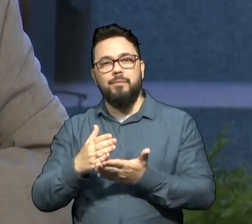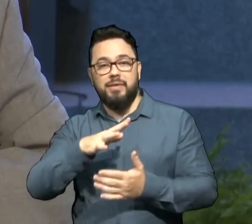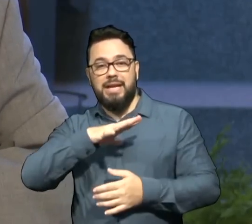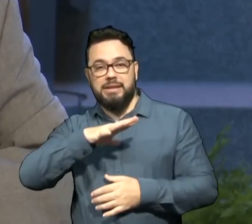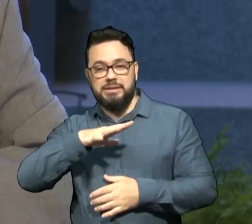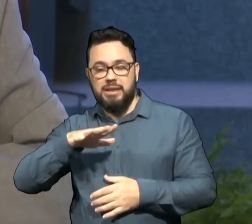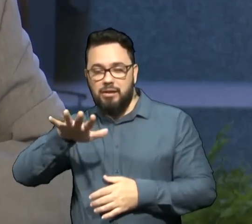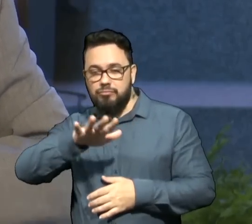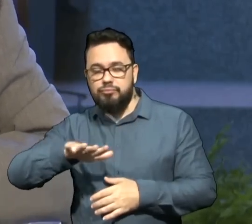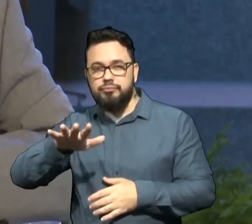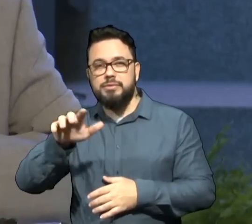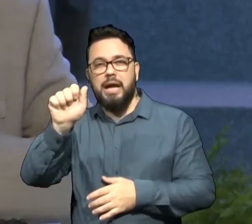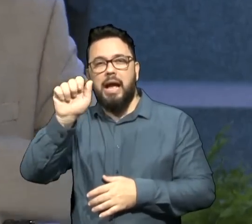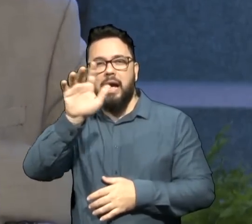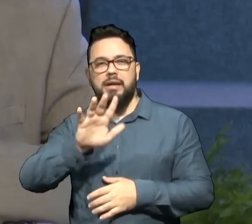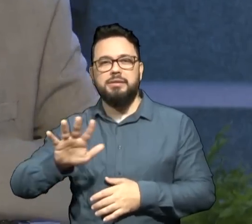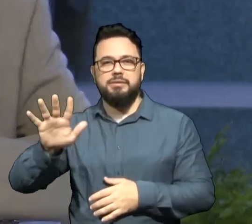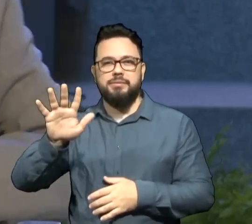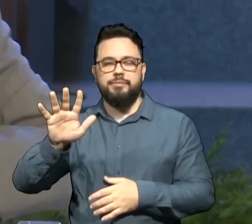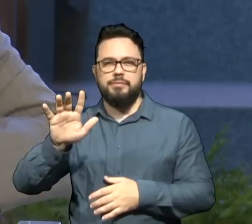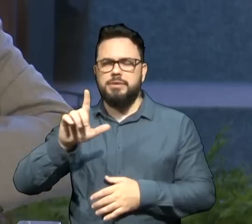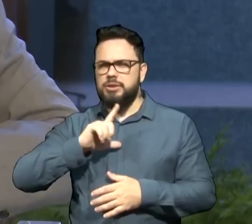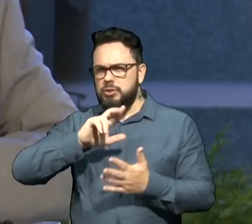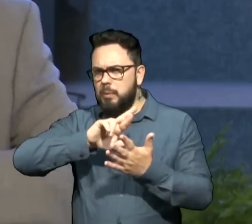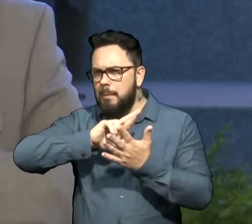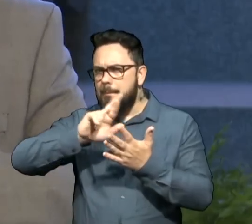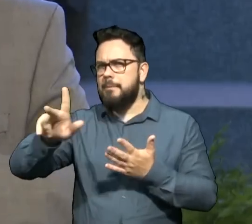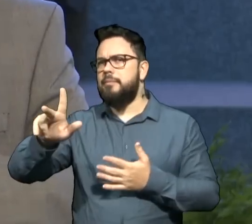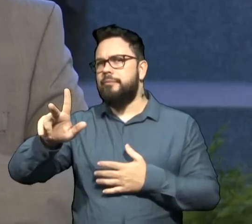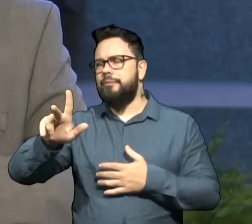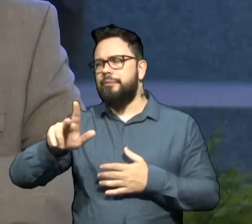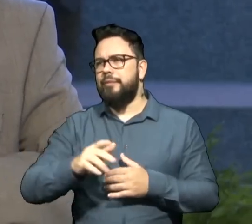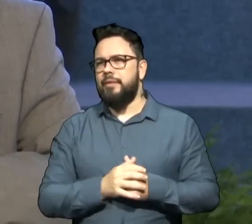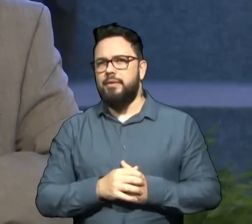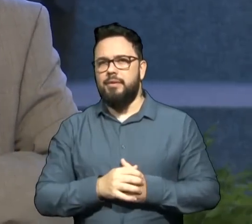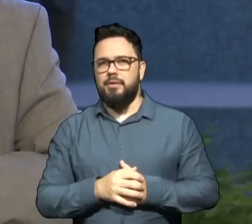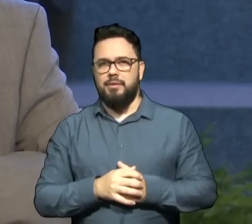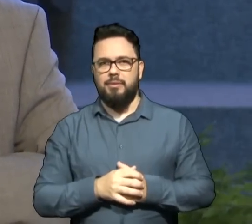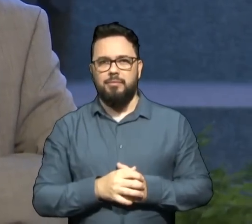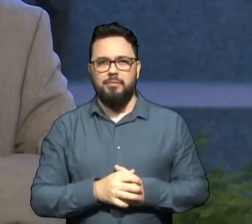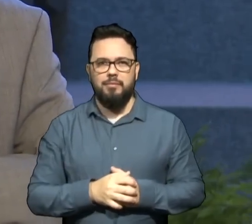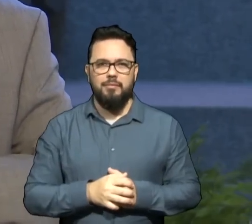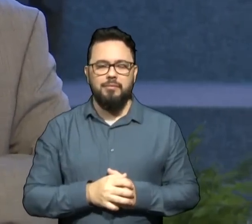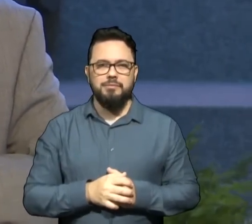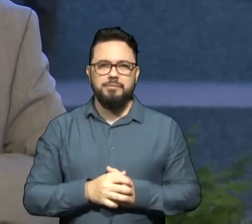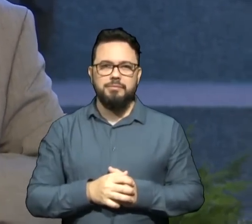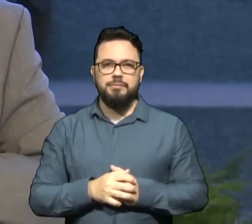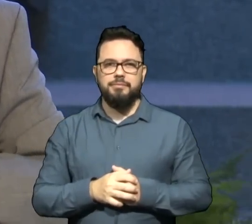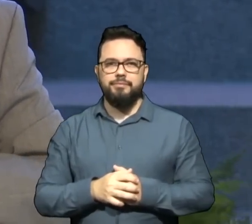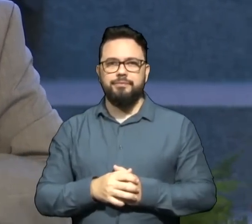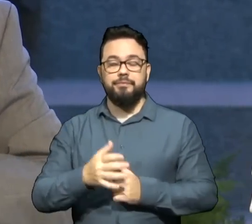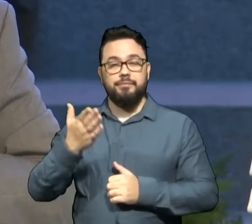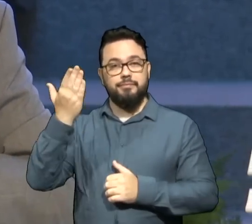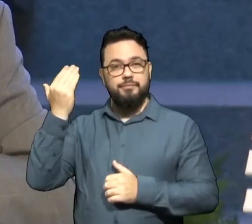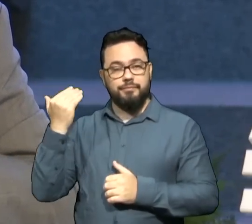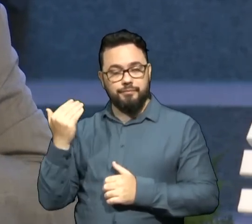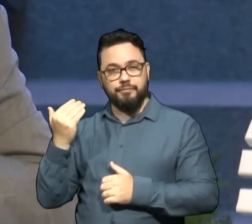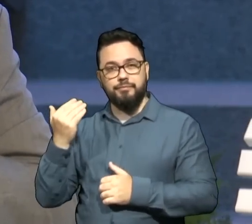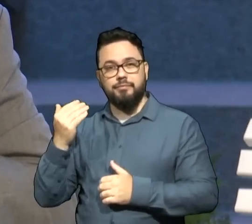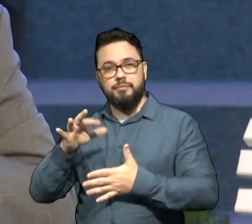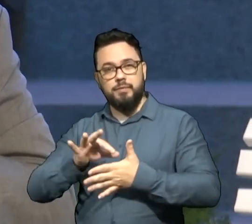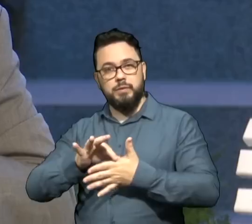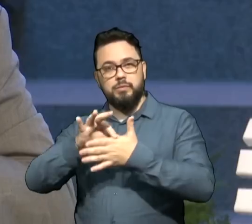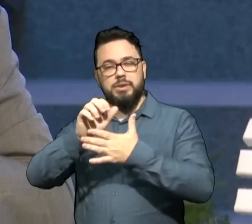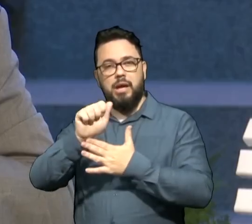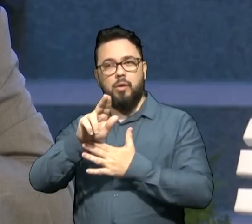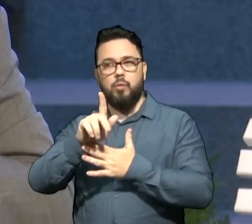menor só que uma diferença que eu vou explicar para você é que na época de Augusto Júlio